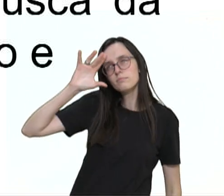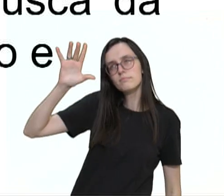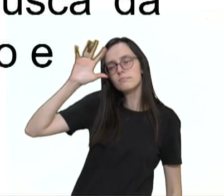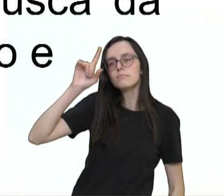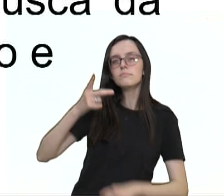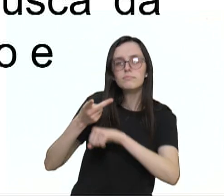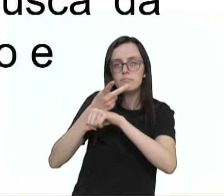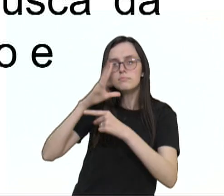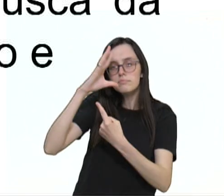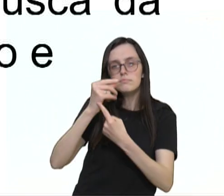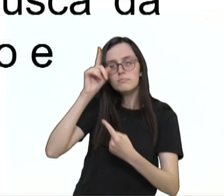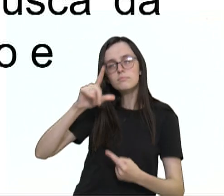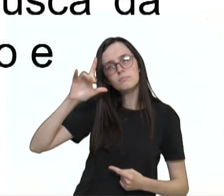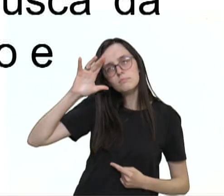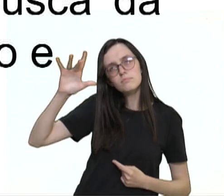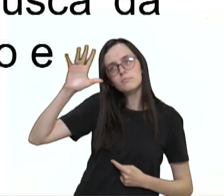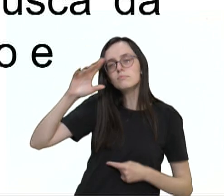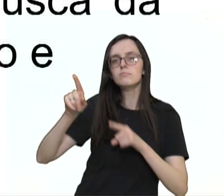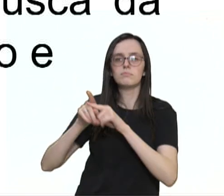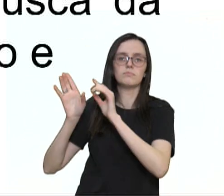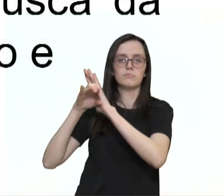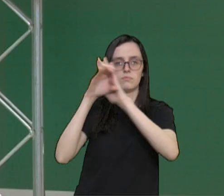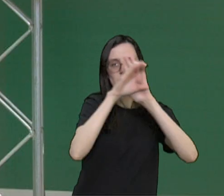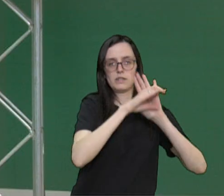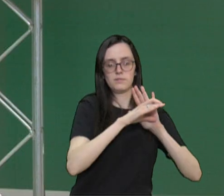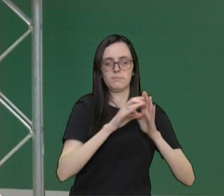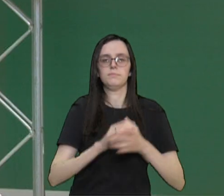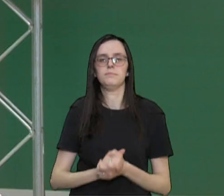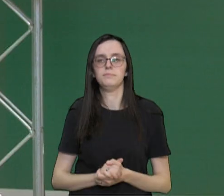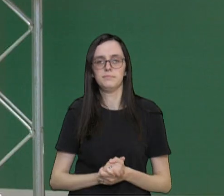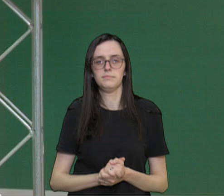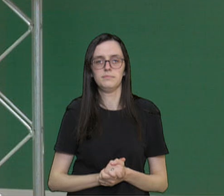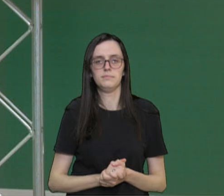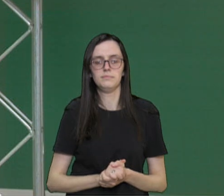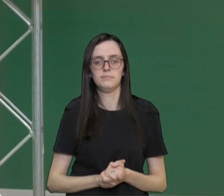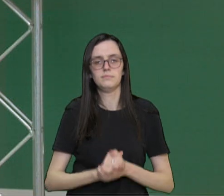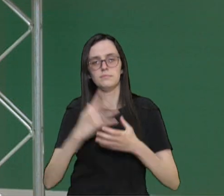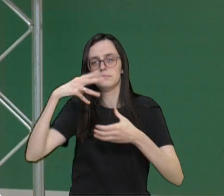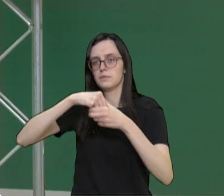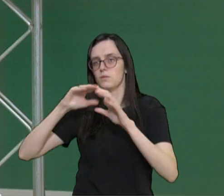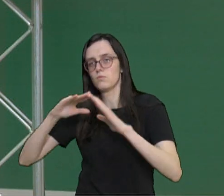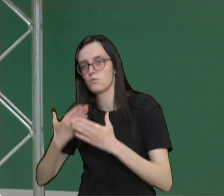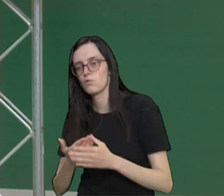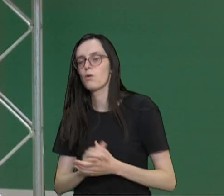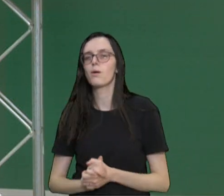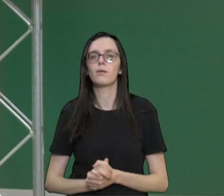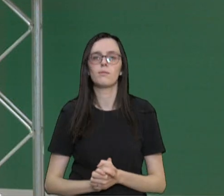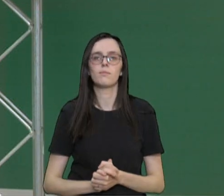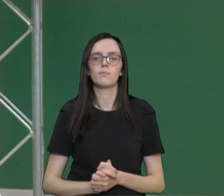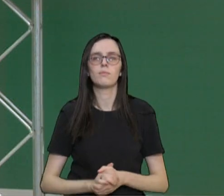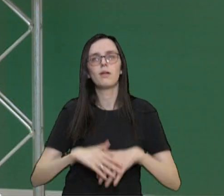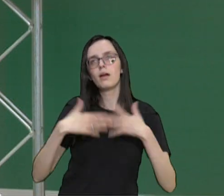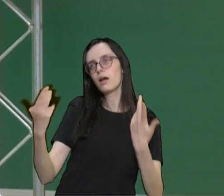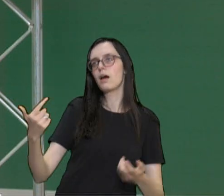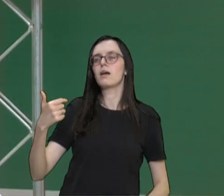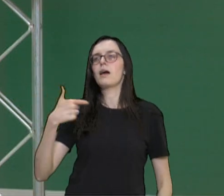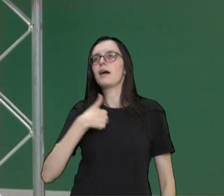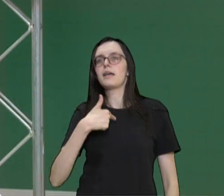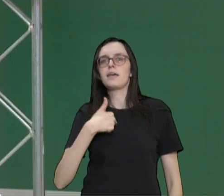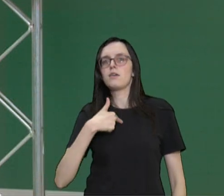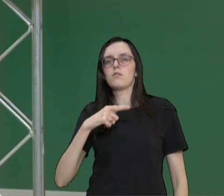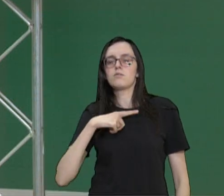arte através da reflexão, da conceitualização. Né? Então, é na escola, eu vou ver no meu